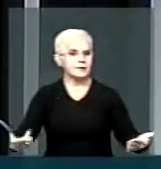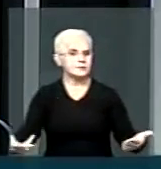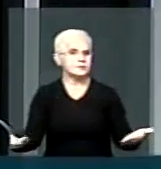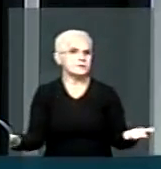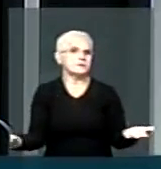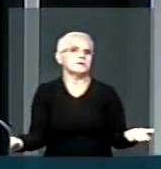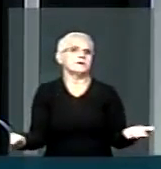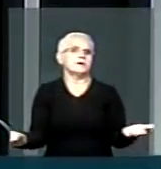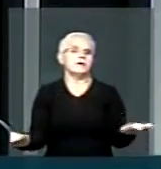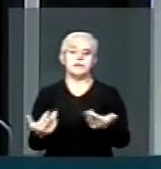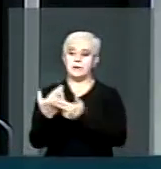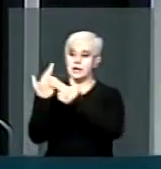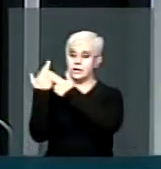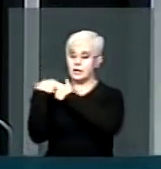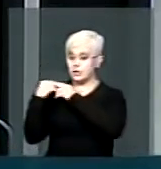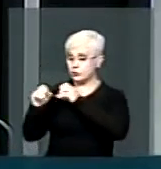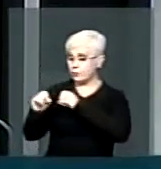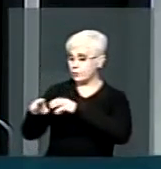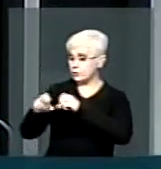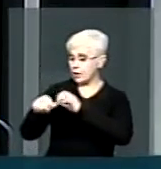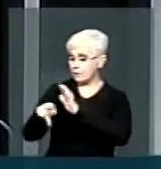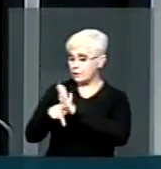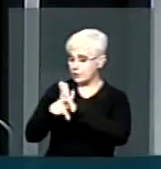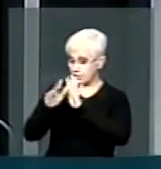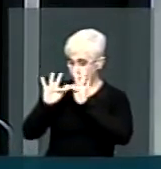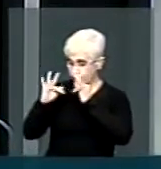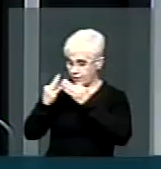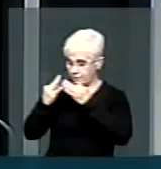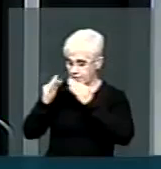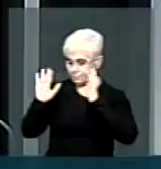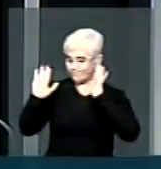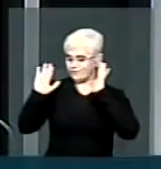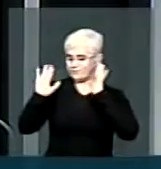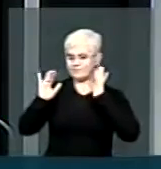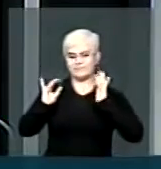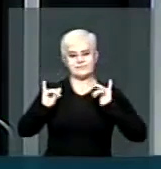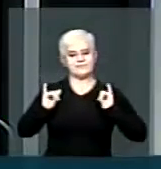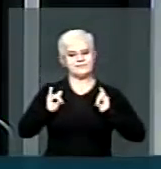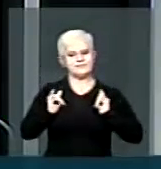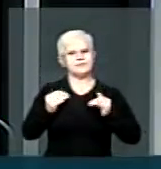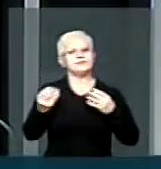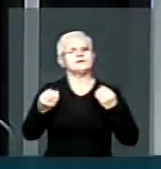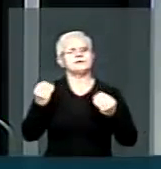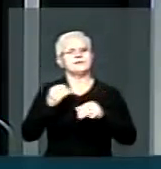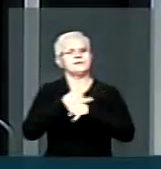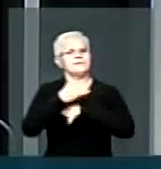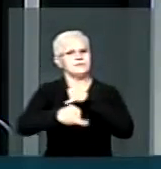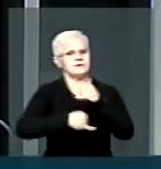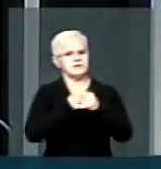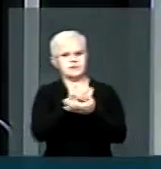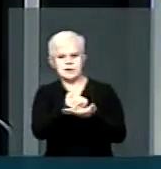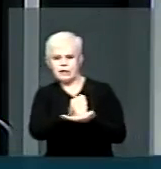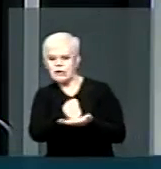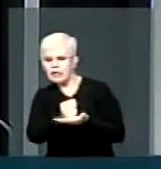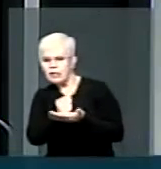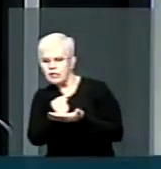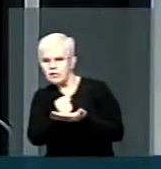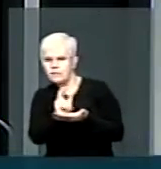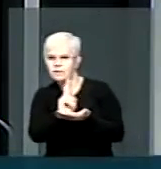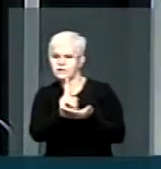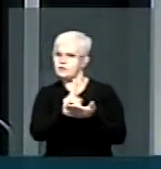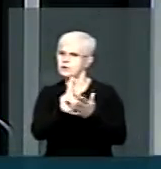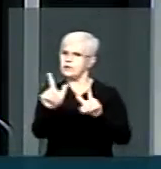cabe um parágrafo na questão internet, videogame, televisão.